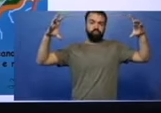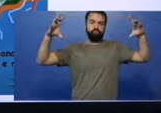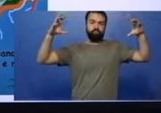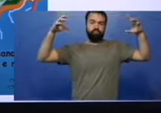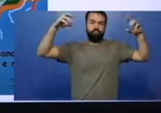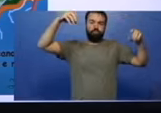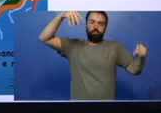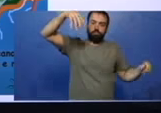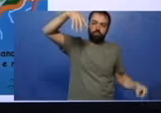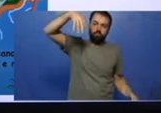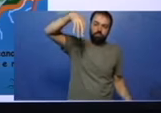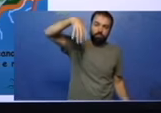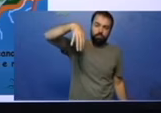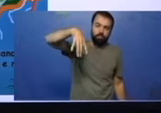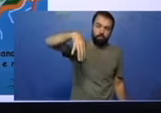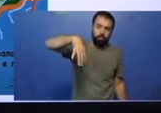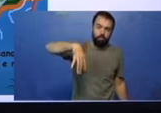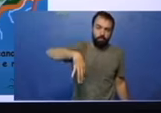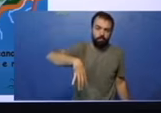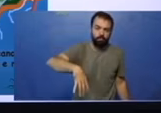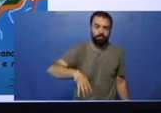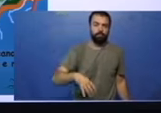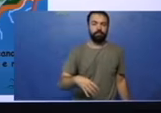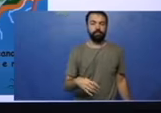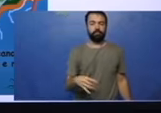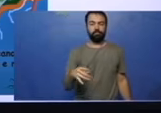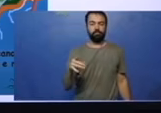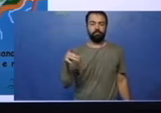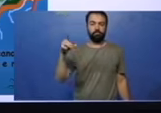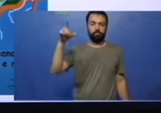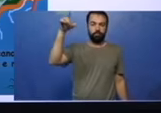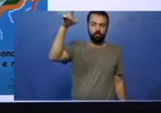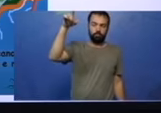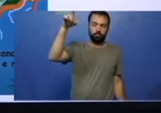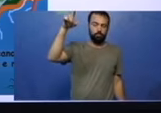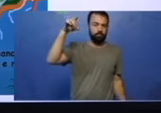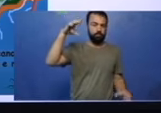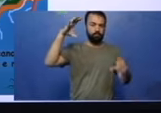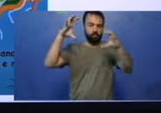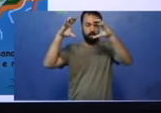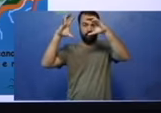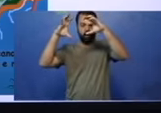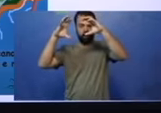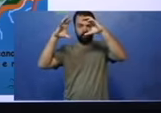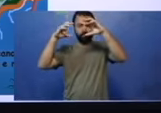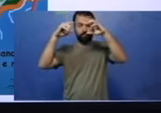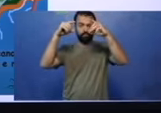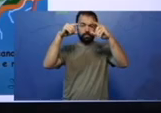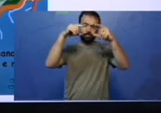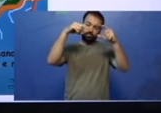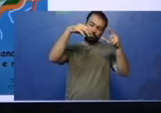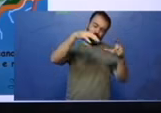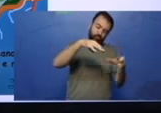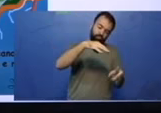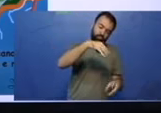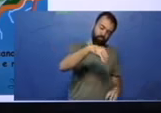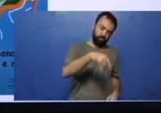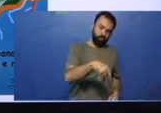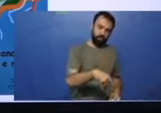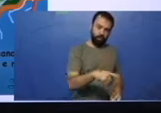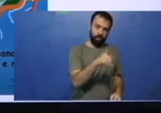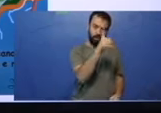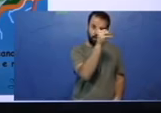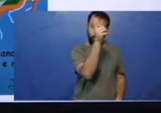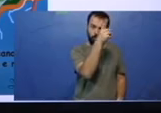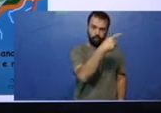cai em forma de chuva. Caindo em forma de chuva, ela vai repor a água nos mares, nos